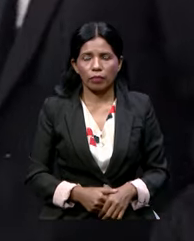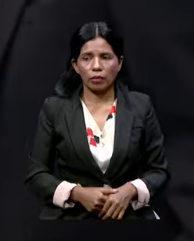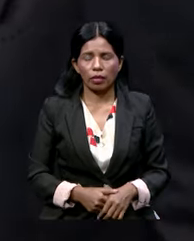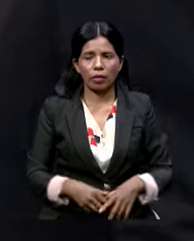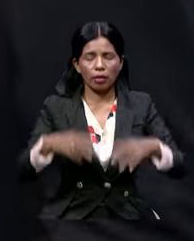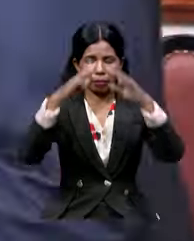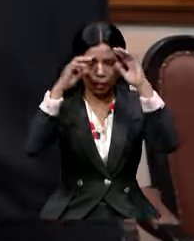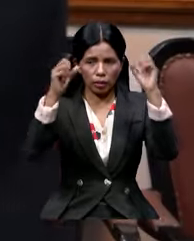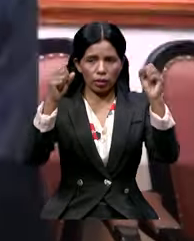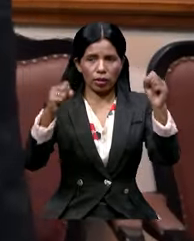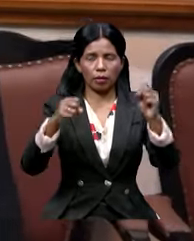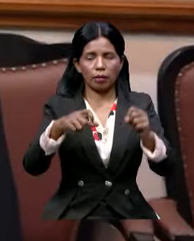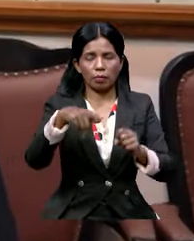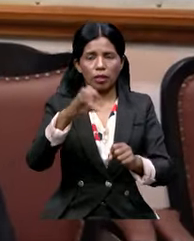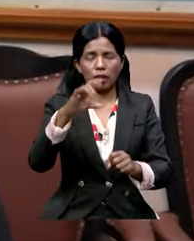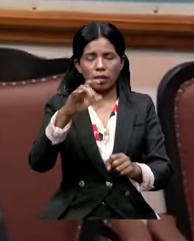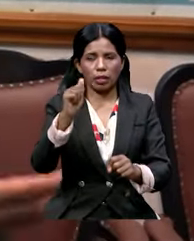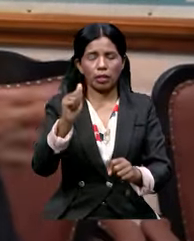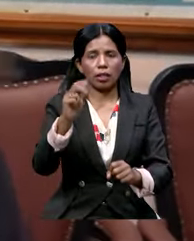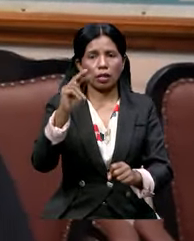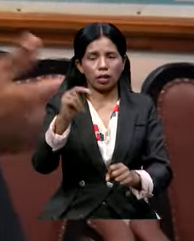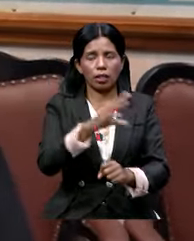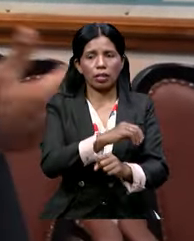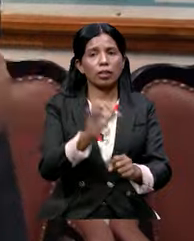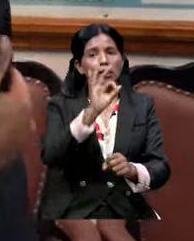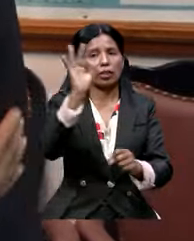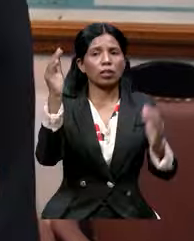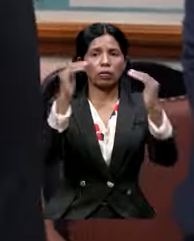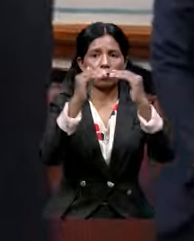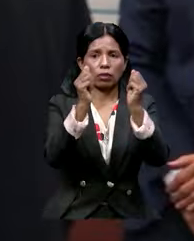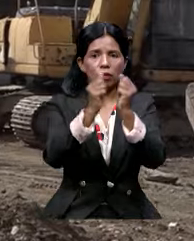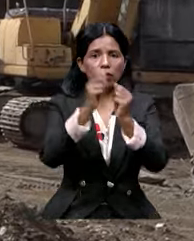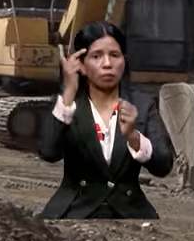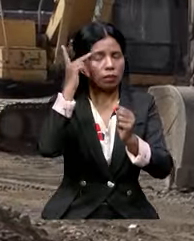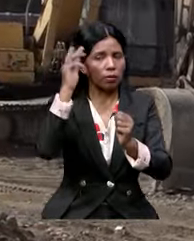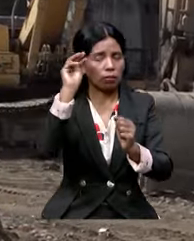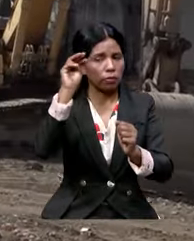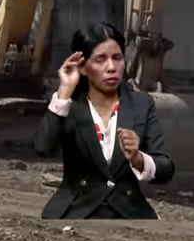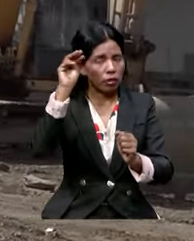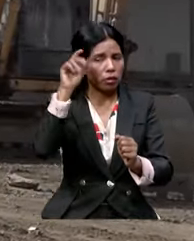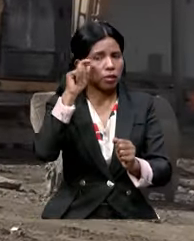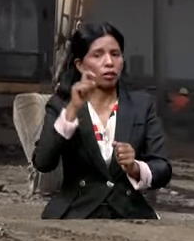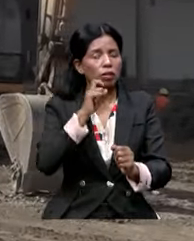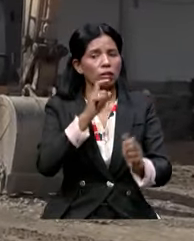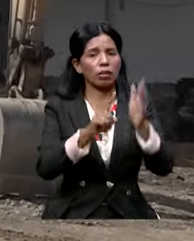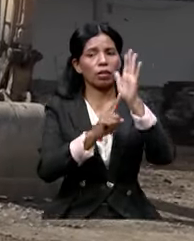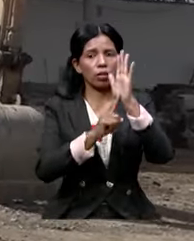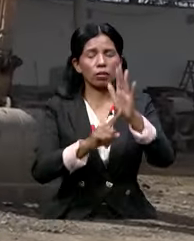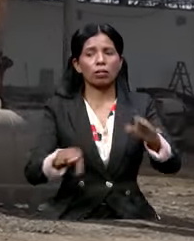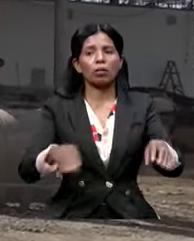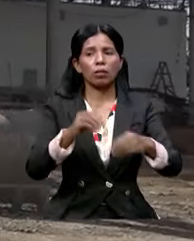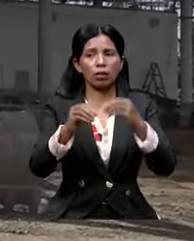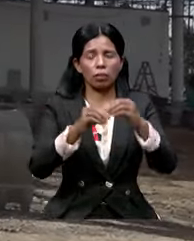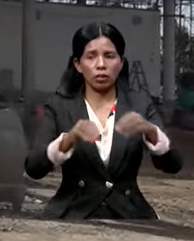Presidente Pelican Paradise Group sexta né halau encontro com o primeiro-ministro Kairala Xanana Guzmão, onde ratou o progresso projeto